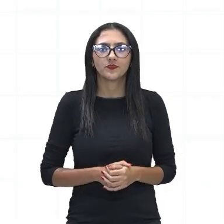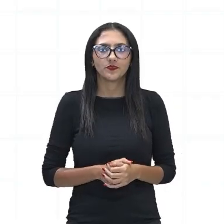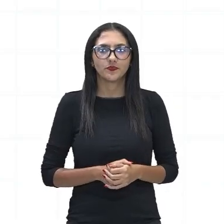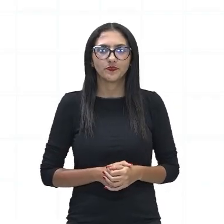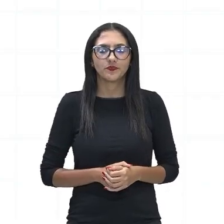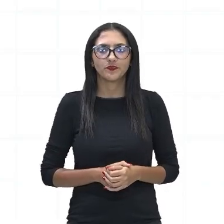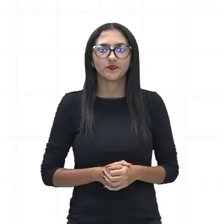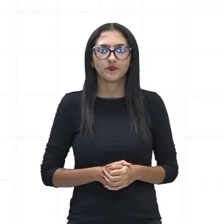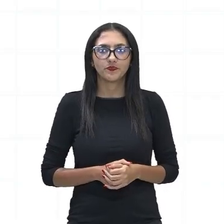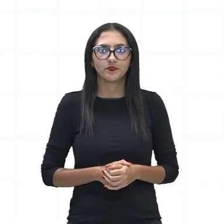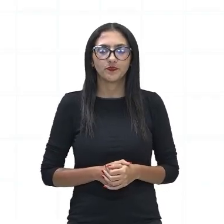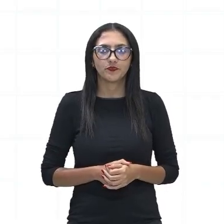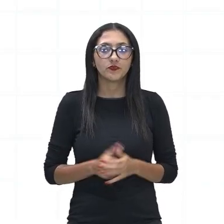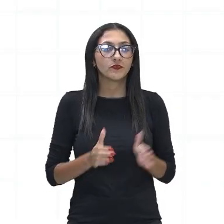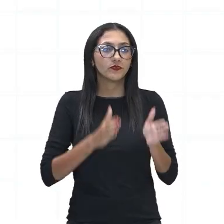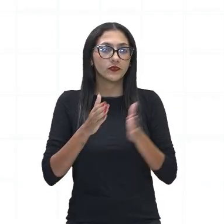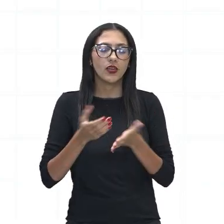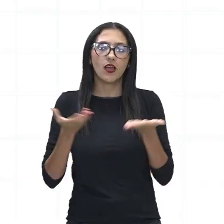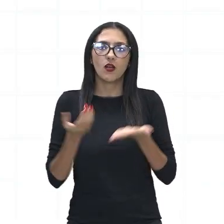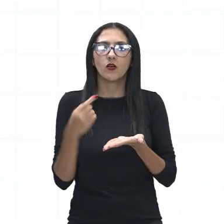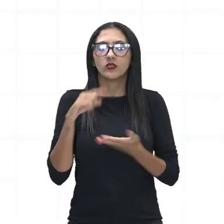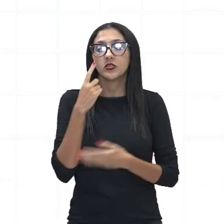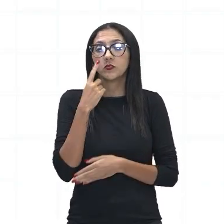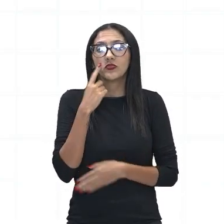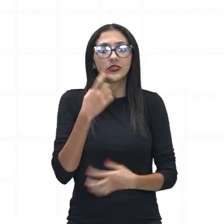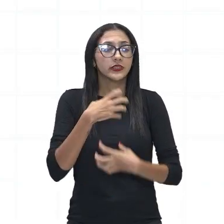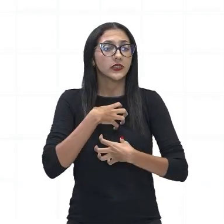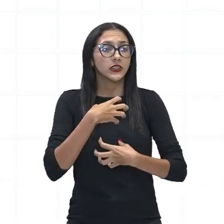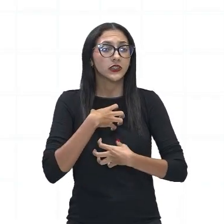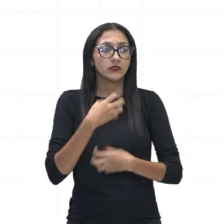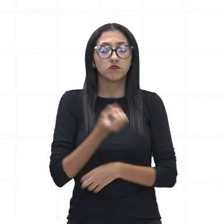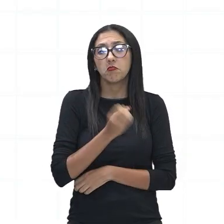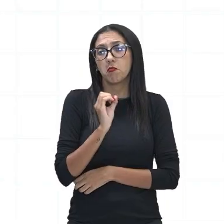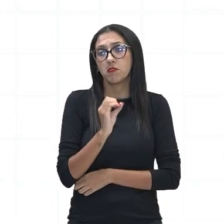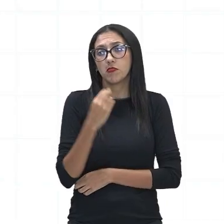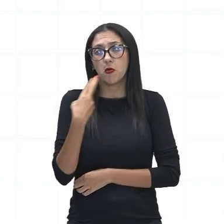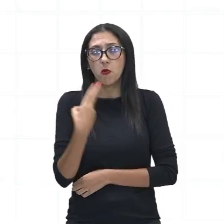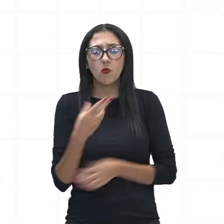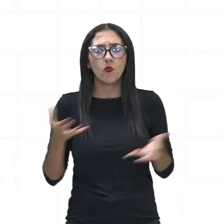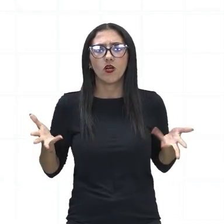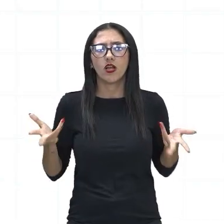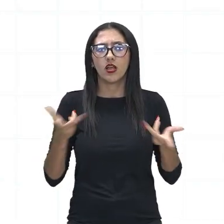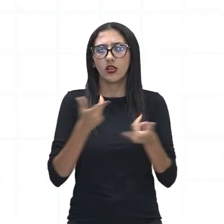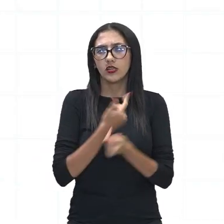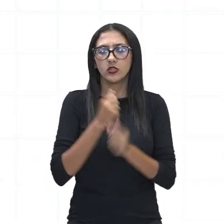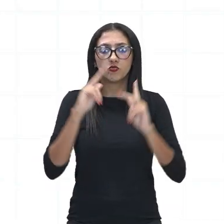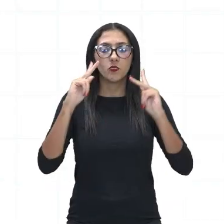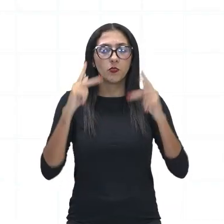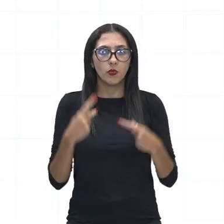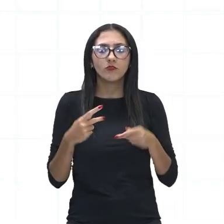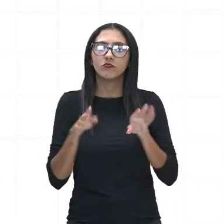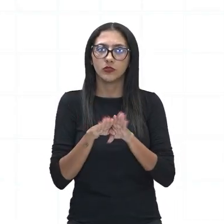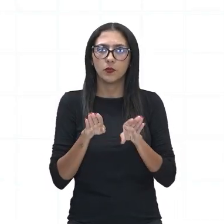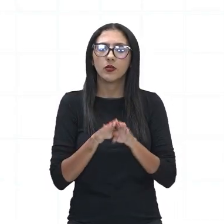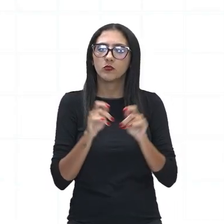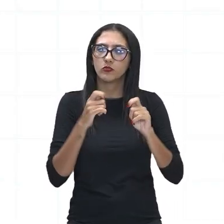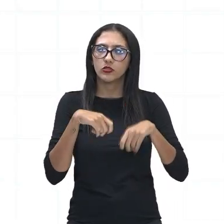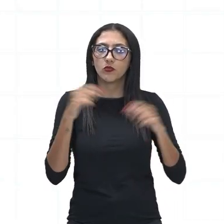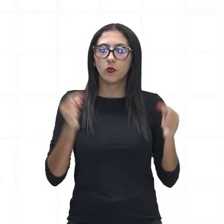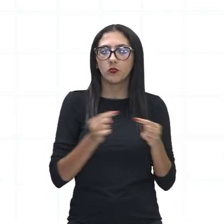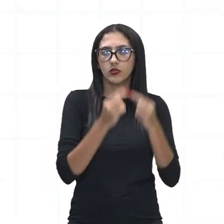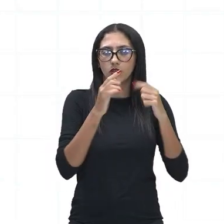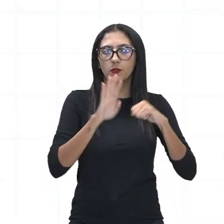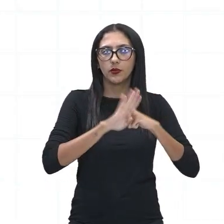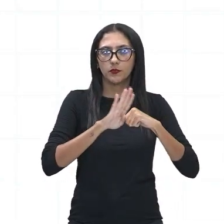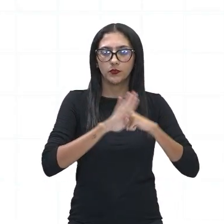Agora nós vamos ver sentimentos ou qualidades humanas que também são classificados como uncountable nouns.